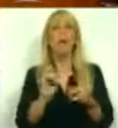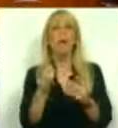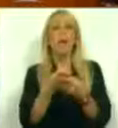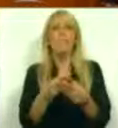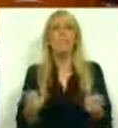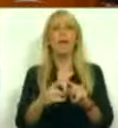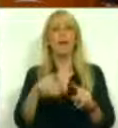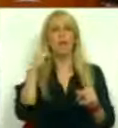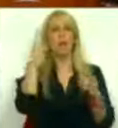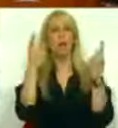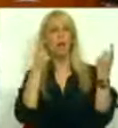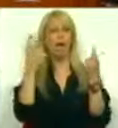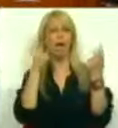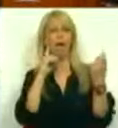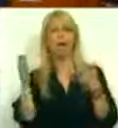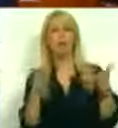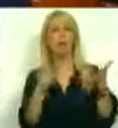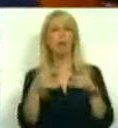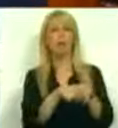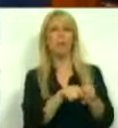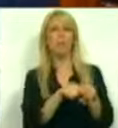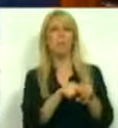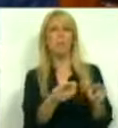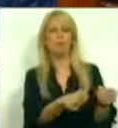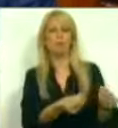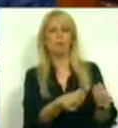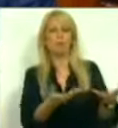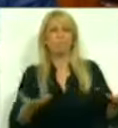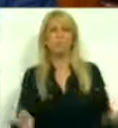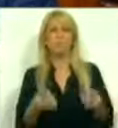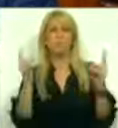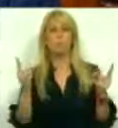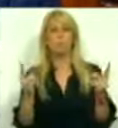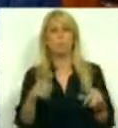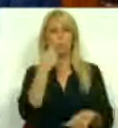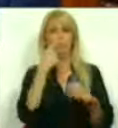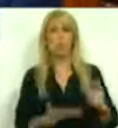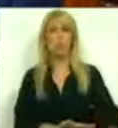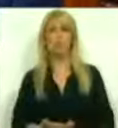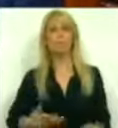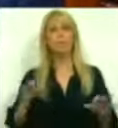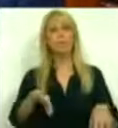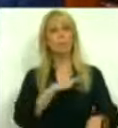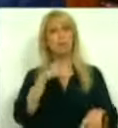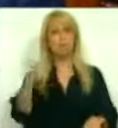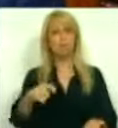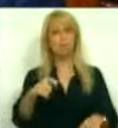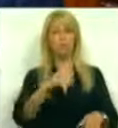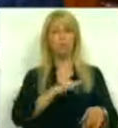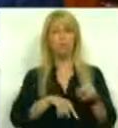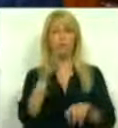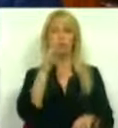calculismos partidários estéreis. Os desempregados não precisam de ver a sua difícil